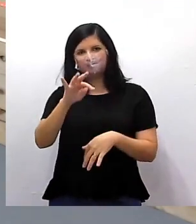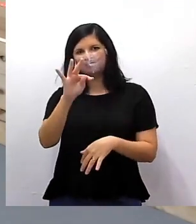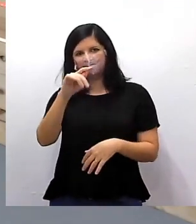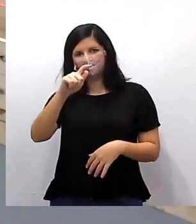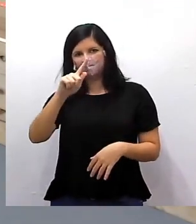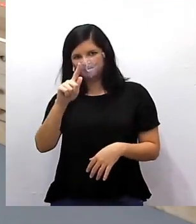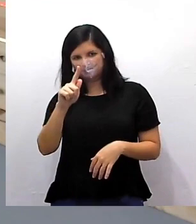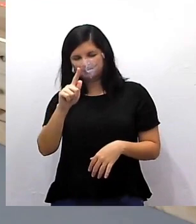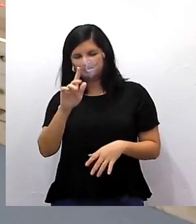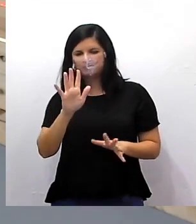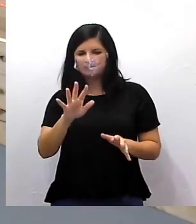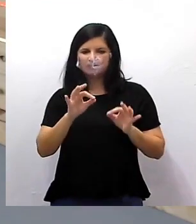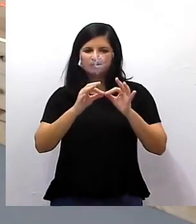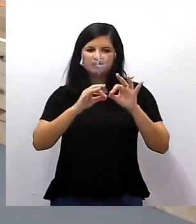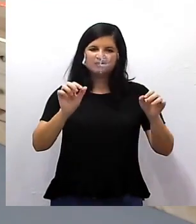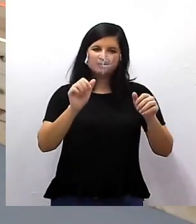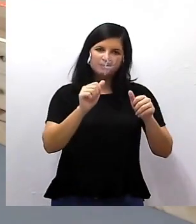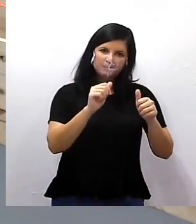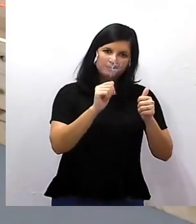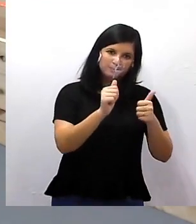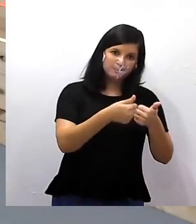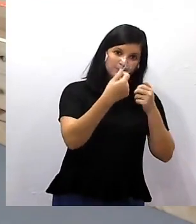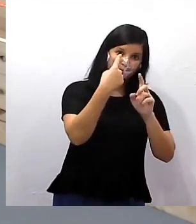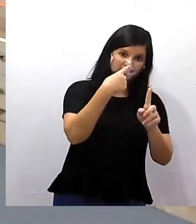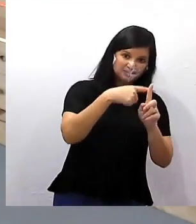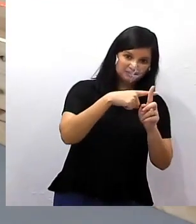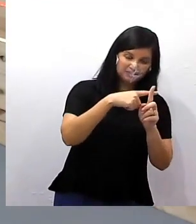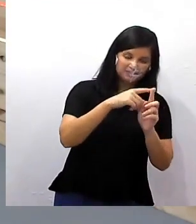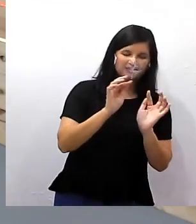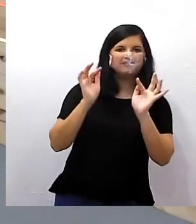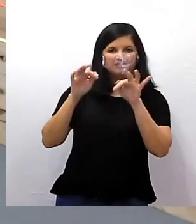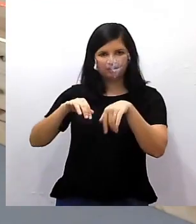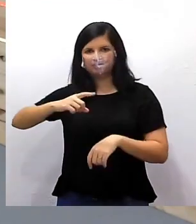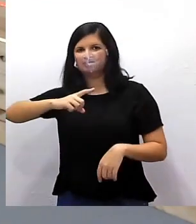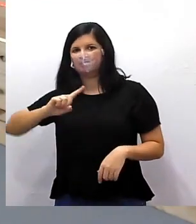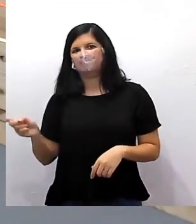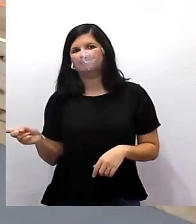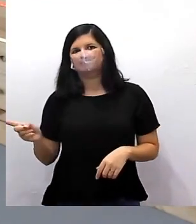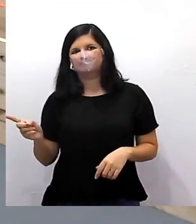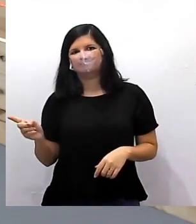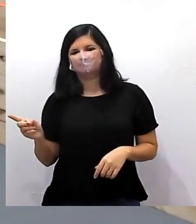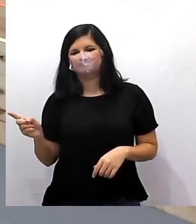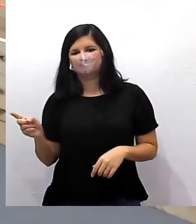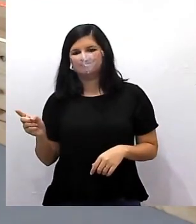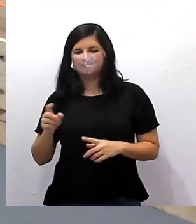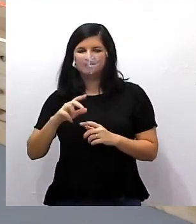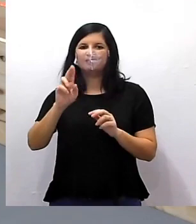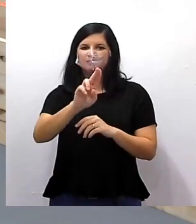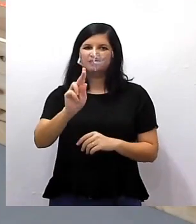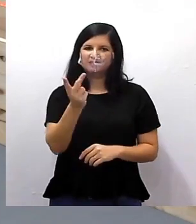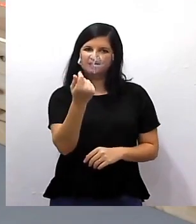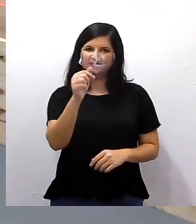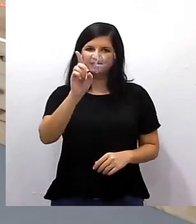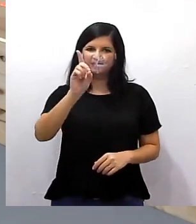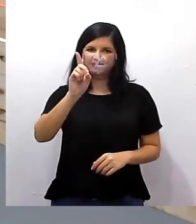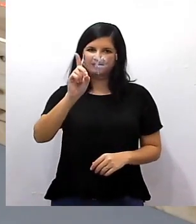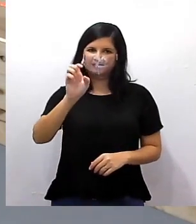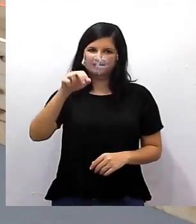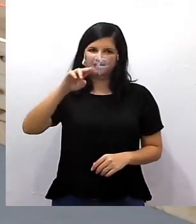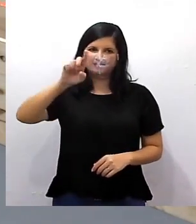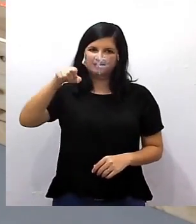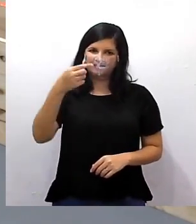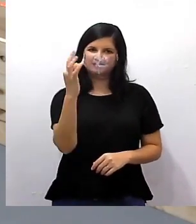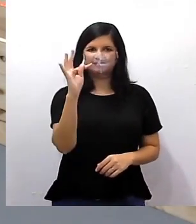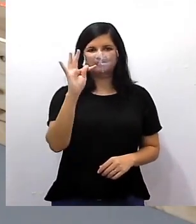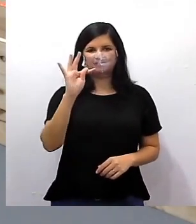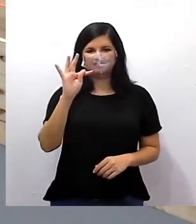lembra, a oração é positiva, então a question tag vai vir negativa, ficaria hadn't, tá? Então, the expedition